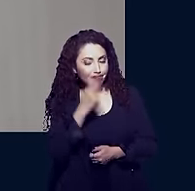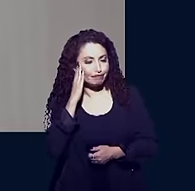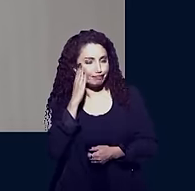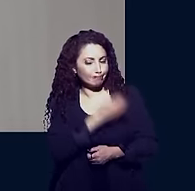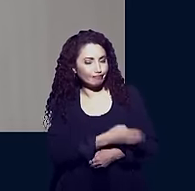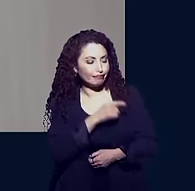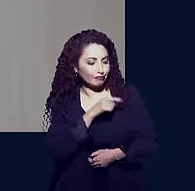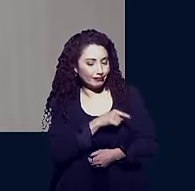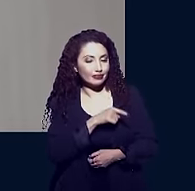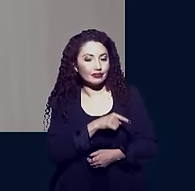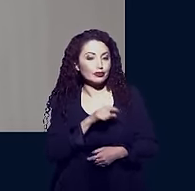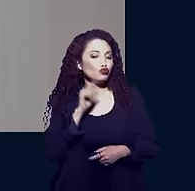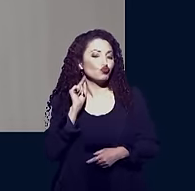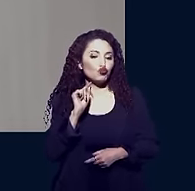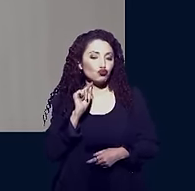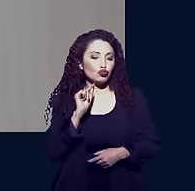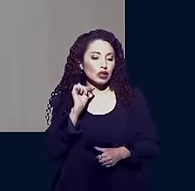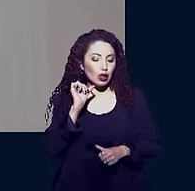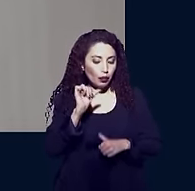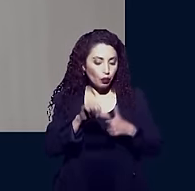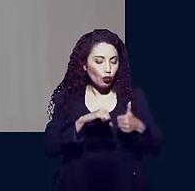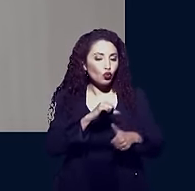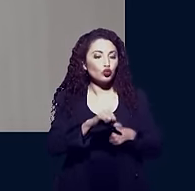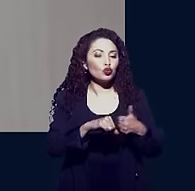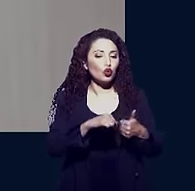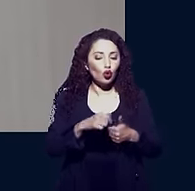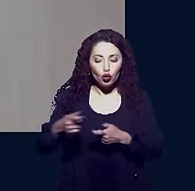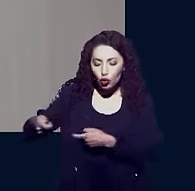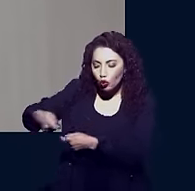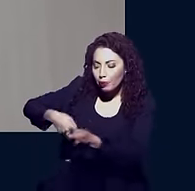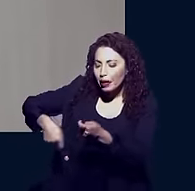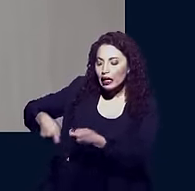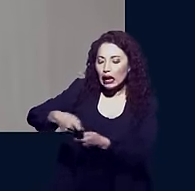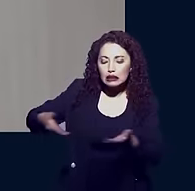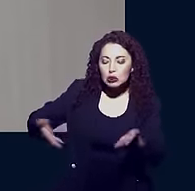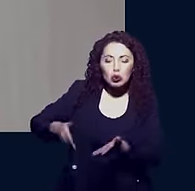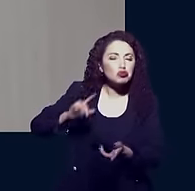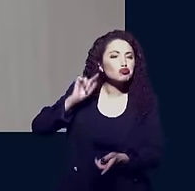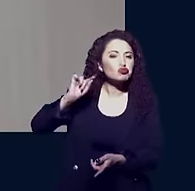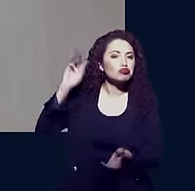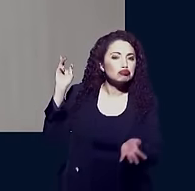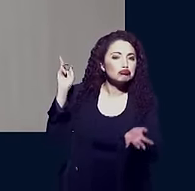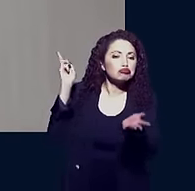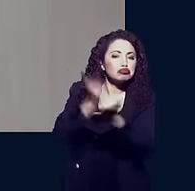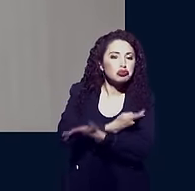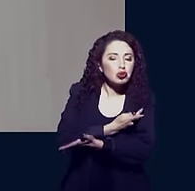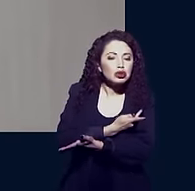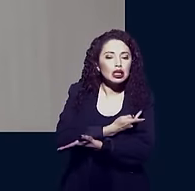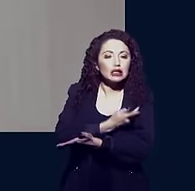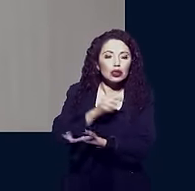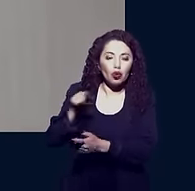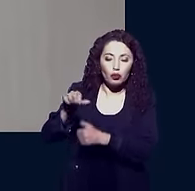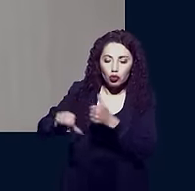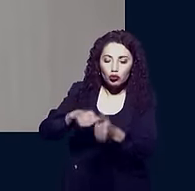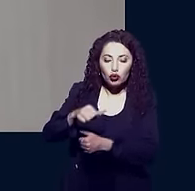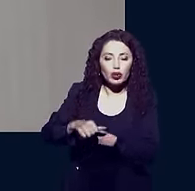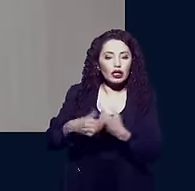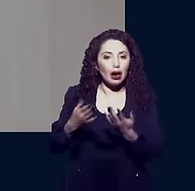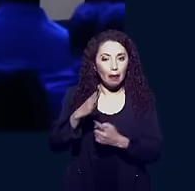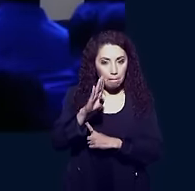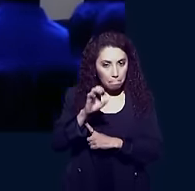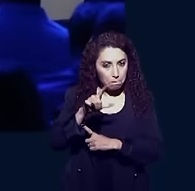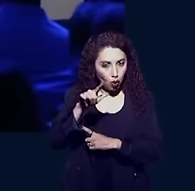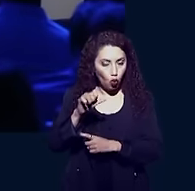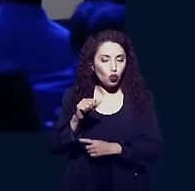ao ponto o que que mudou nesses últimos dias no mercado tá o que que aconteceu que fez as bolsas serem um grande destaque